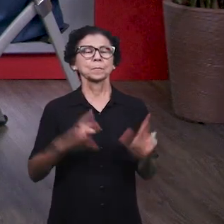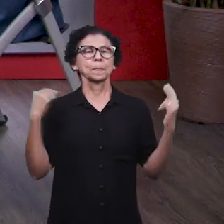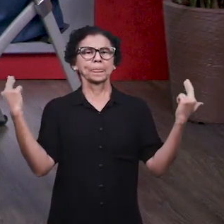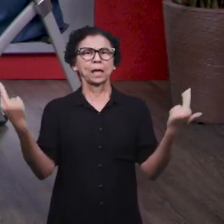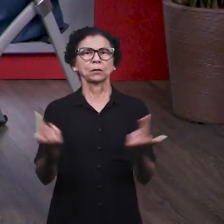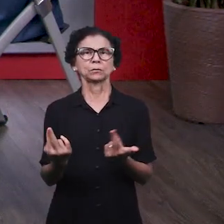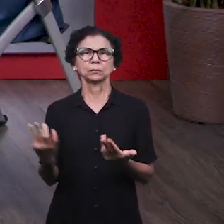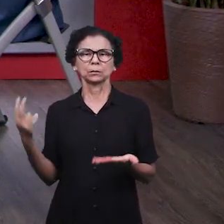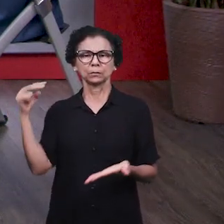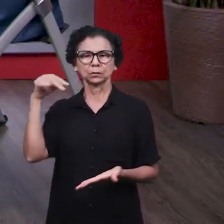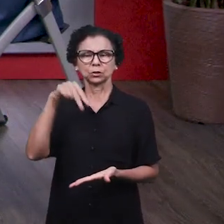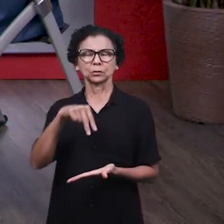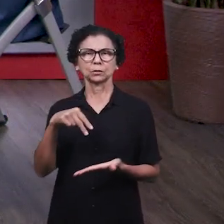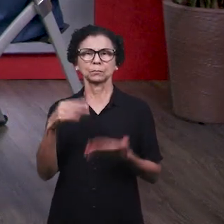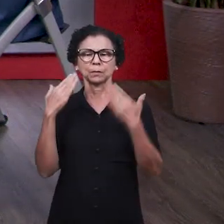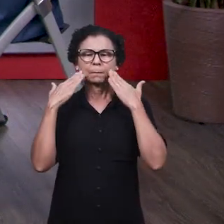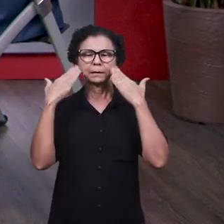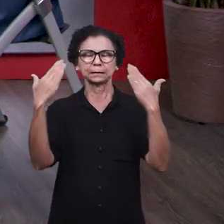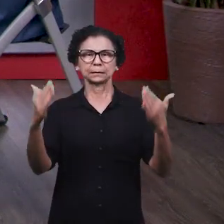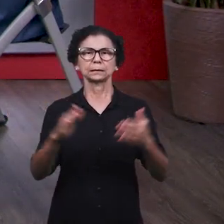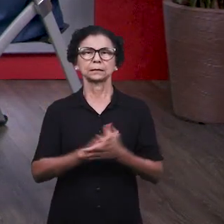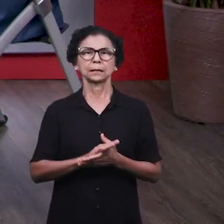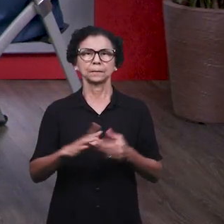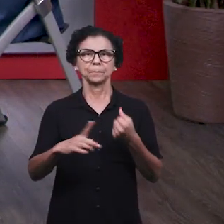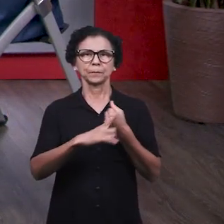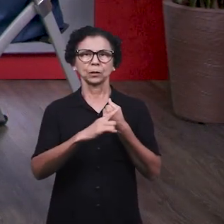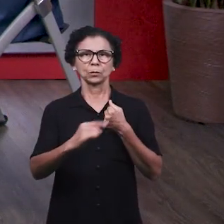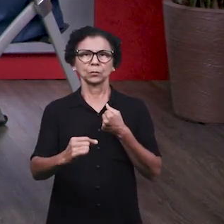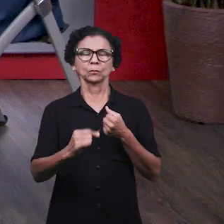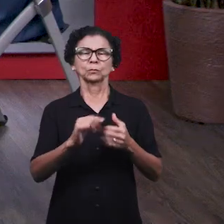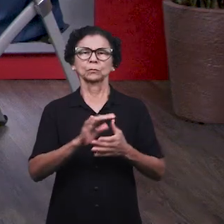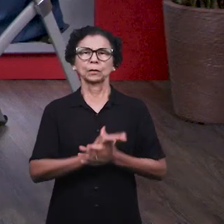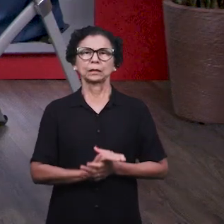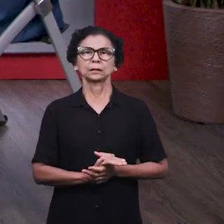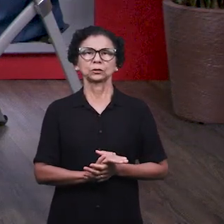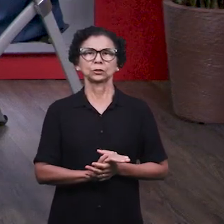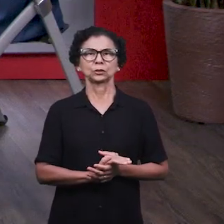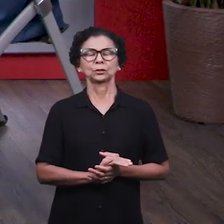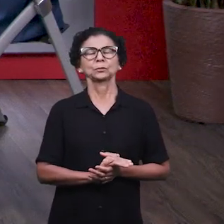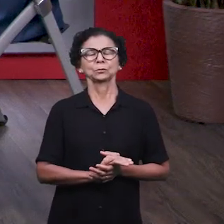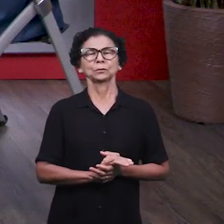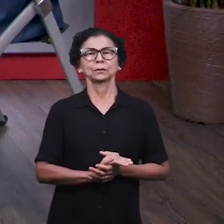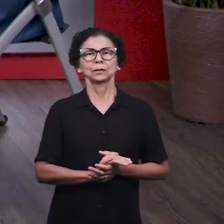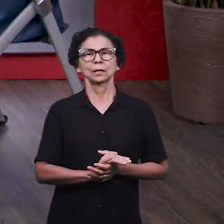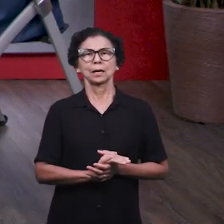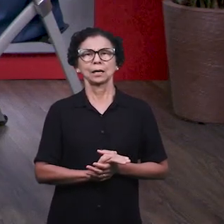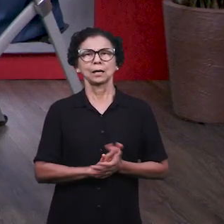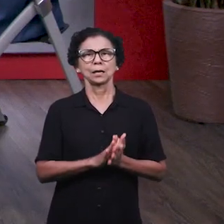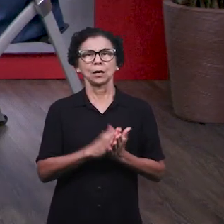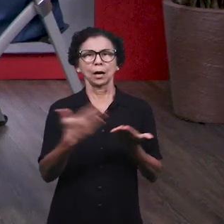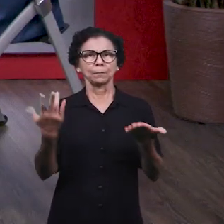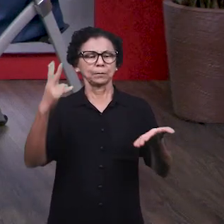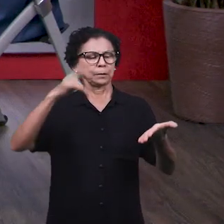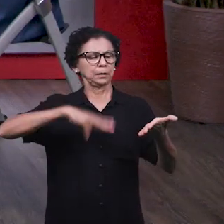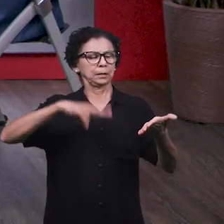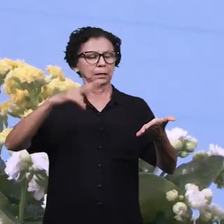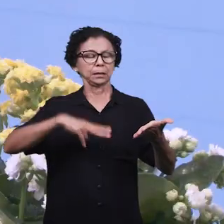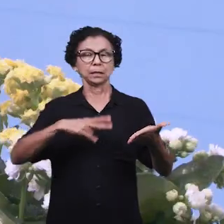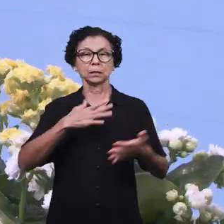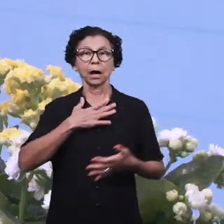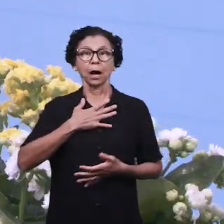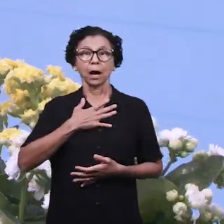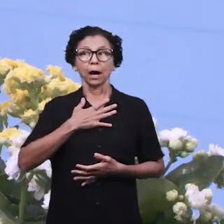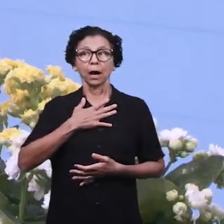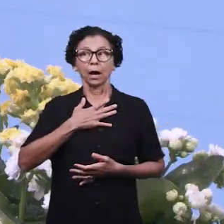apresentei, abri o Código Penal, o artigo 246, aí eles ficaram assustadíssimos. Nós cometemos crime. Aí